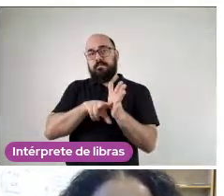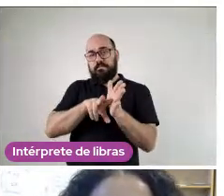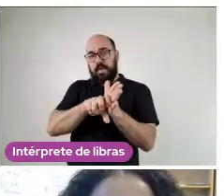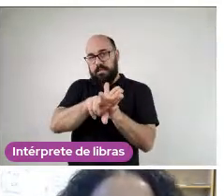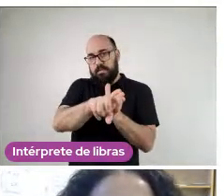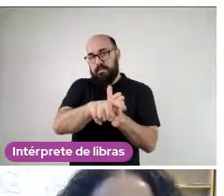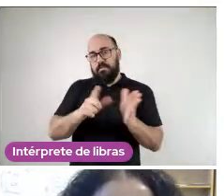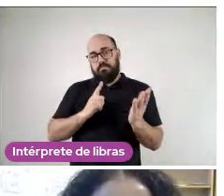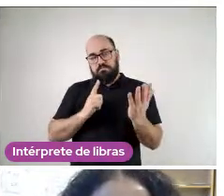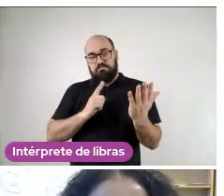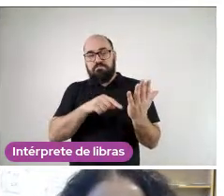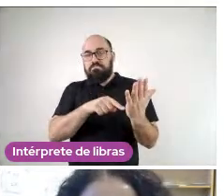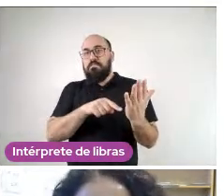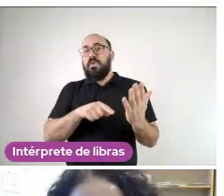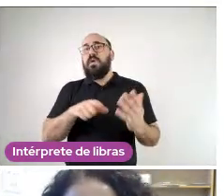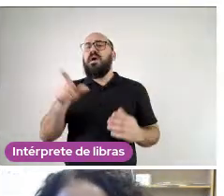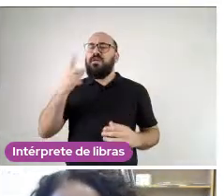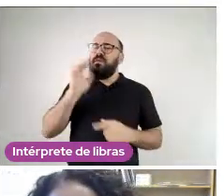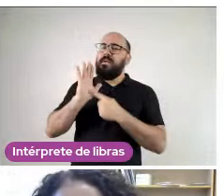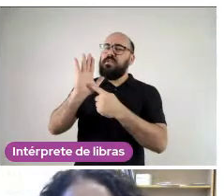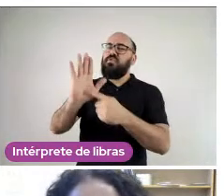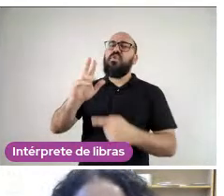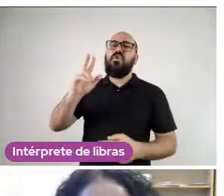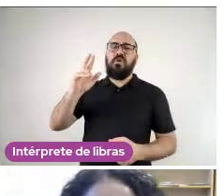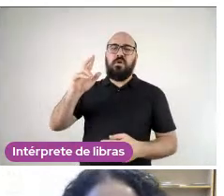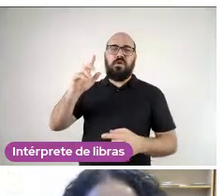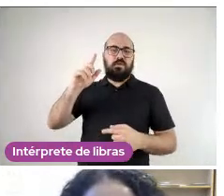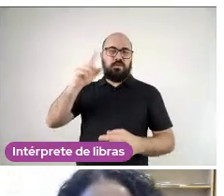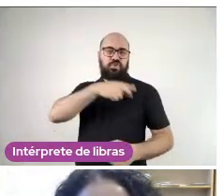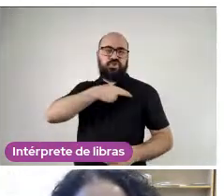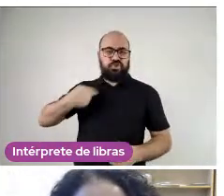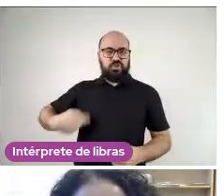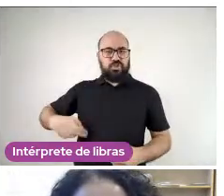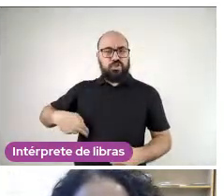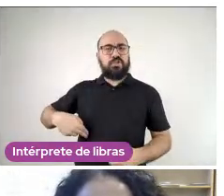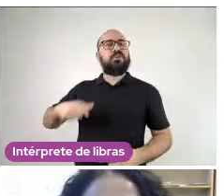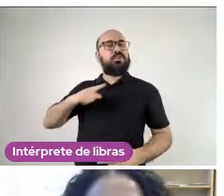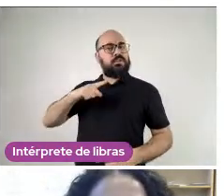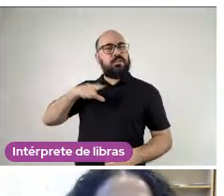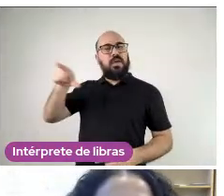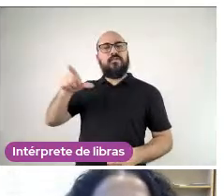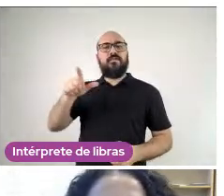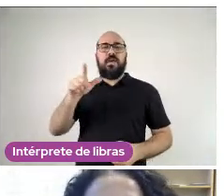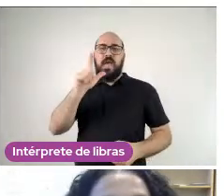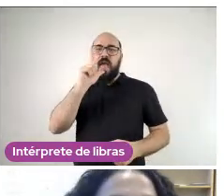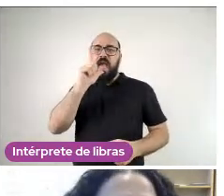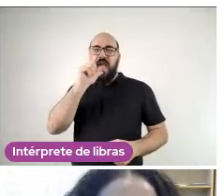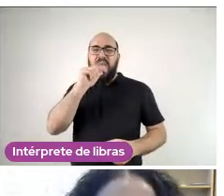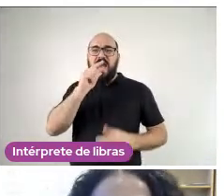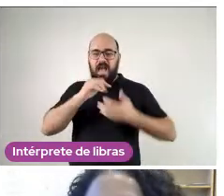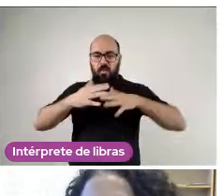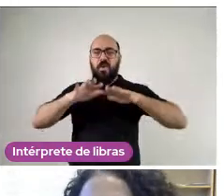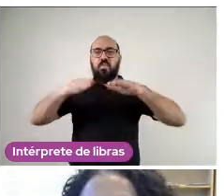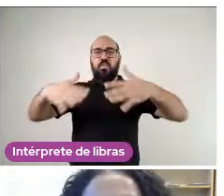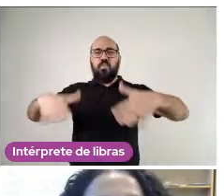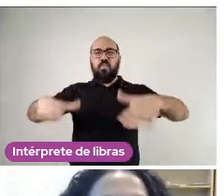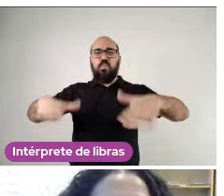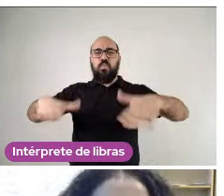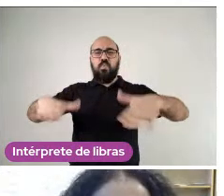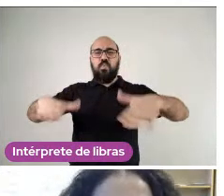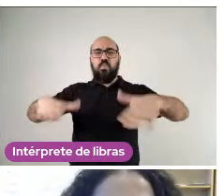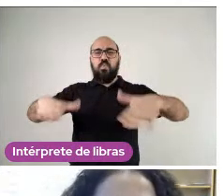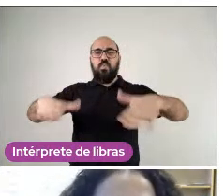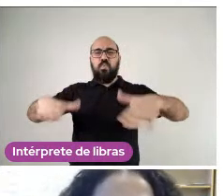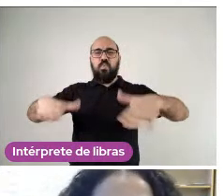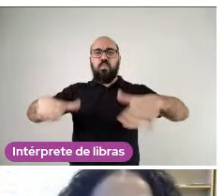Olimpíada que acho que foi na China, né? Que teve as algas verdes cobriram lá a praia toda e impediu a realização